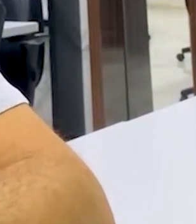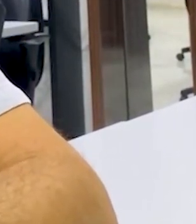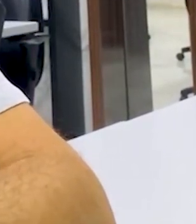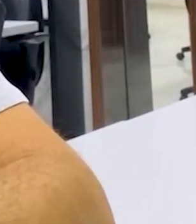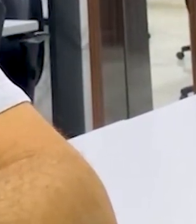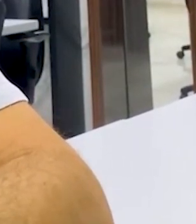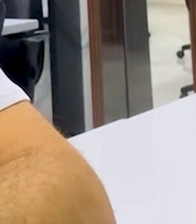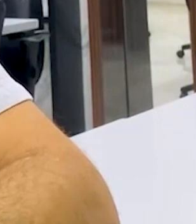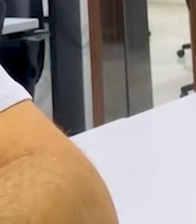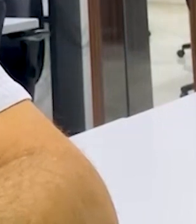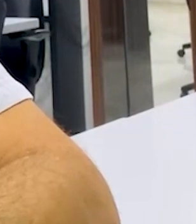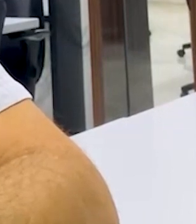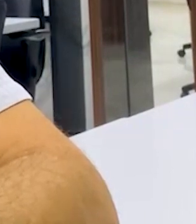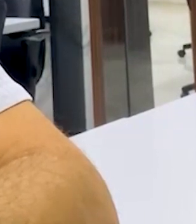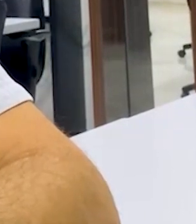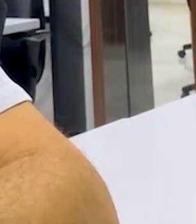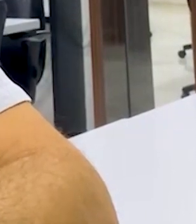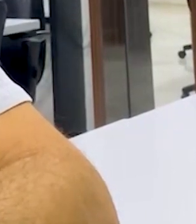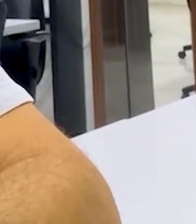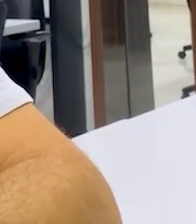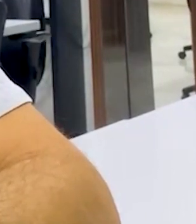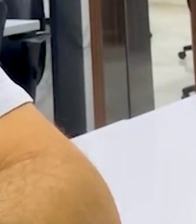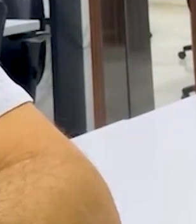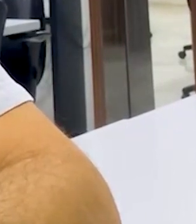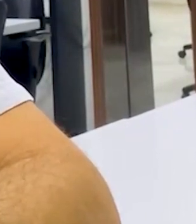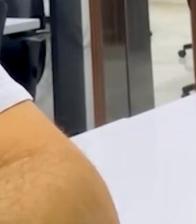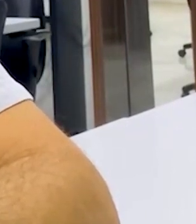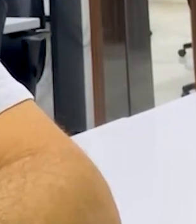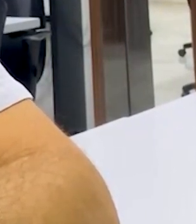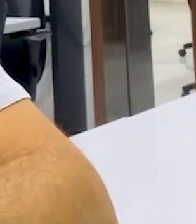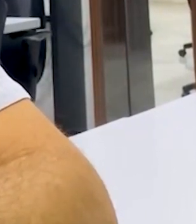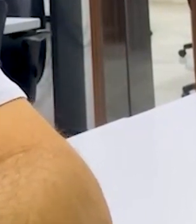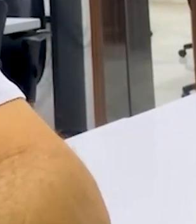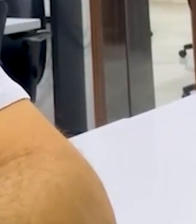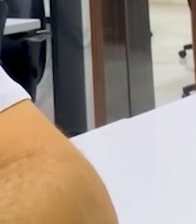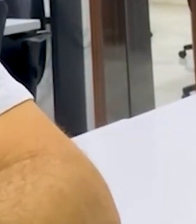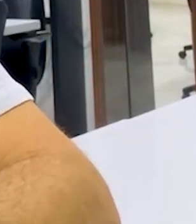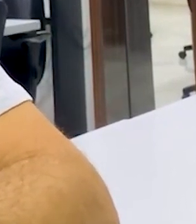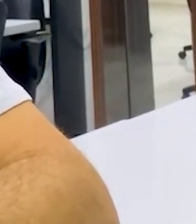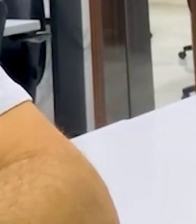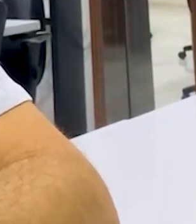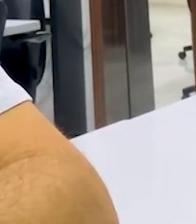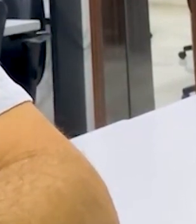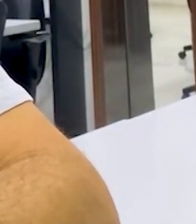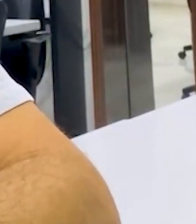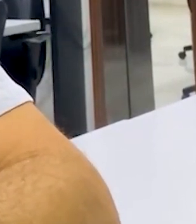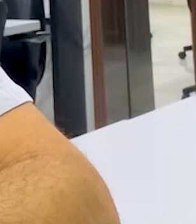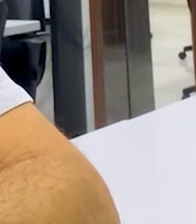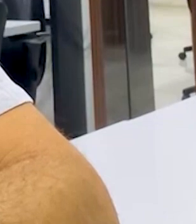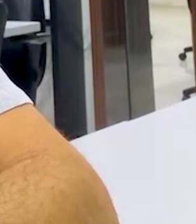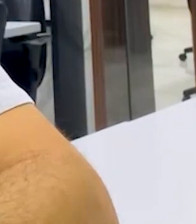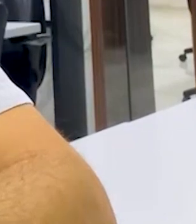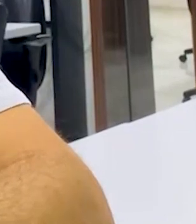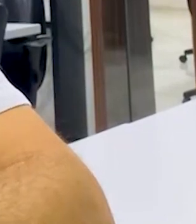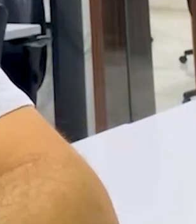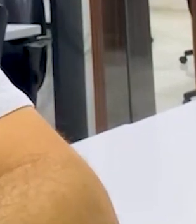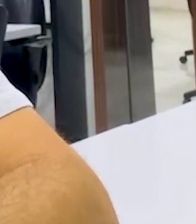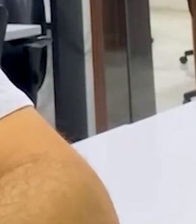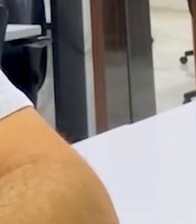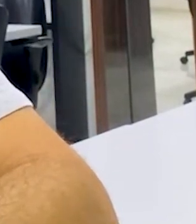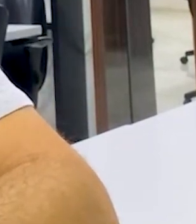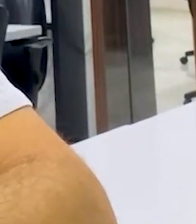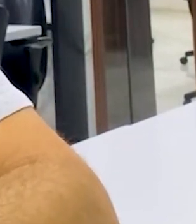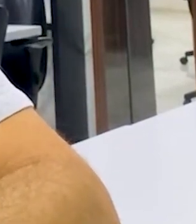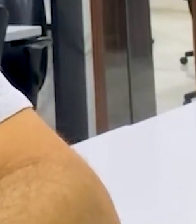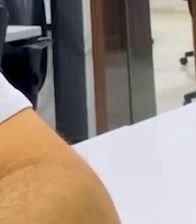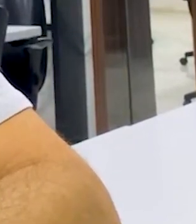até o dia 30 de agosto, às 17 horas. A partir do término das inscrições nesse período inicial, a lista classificatória